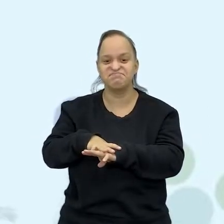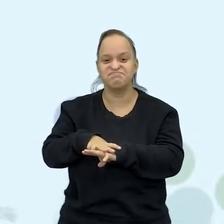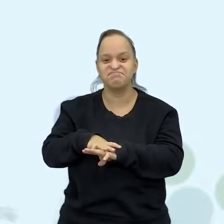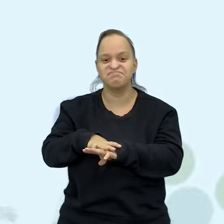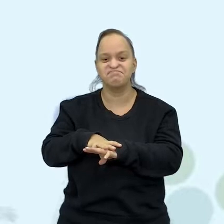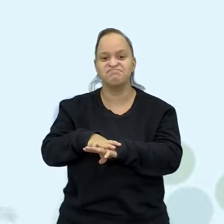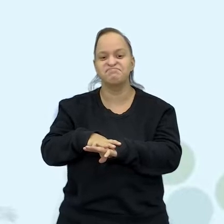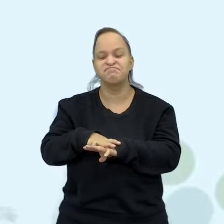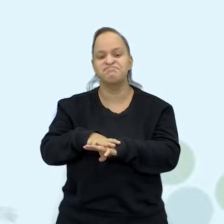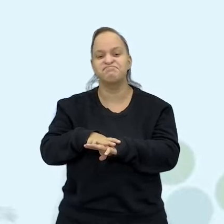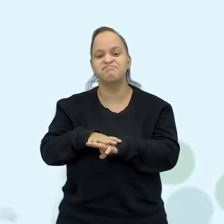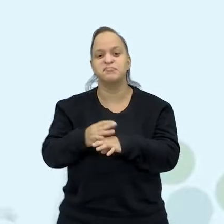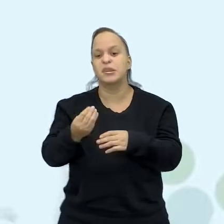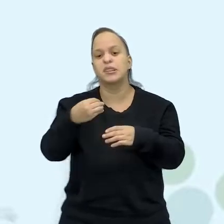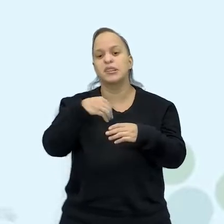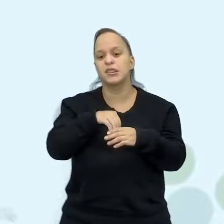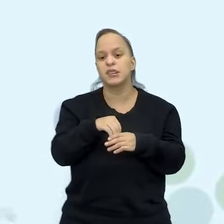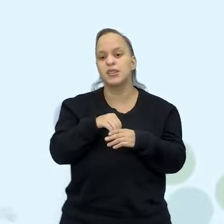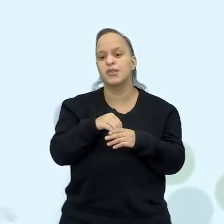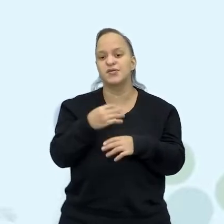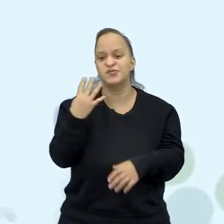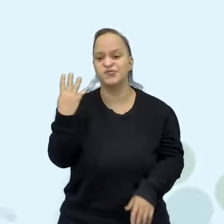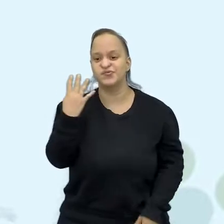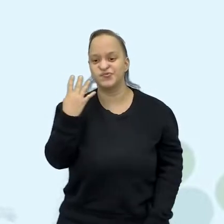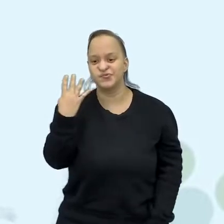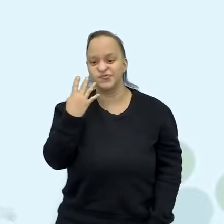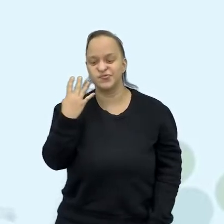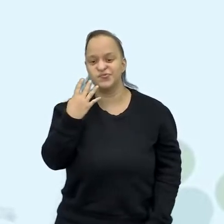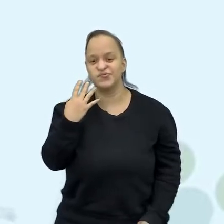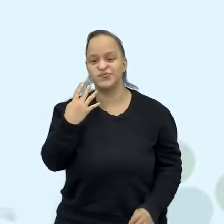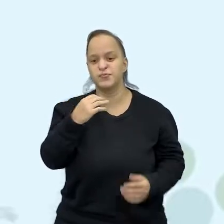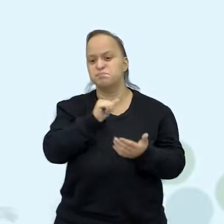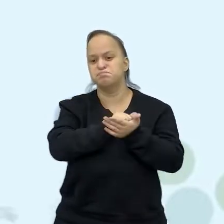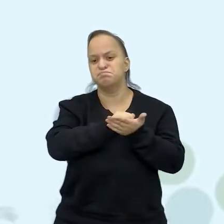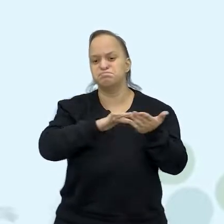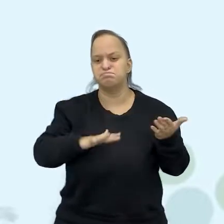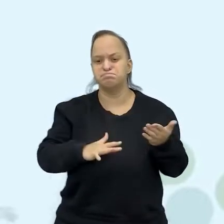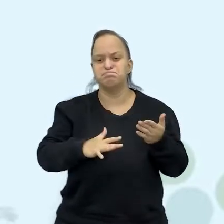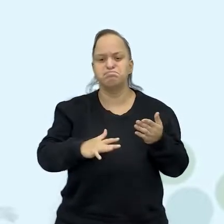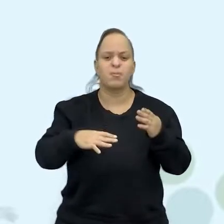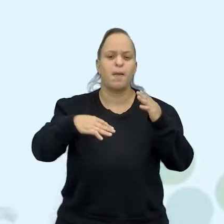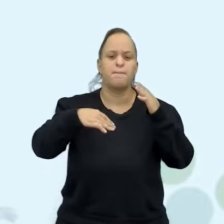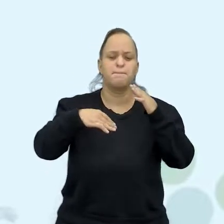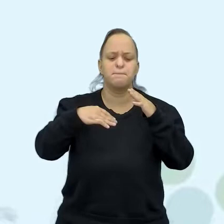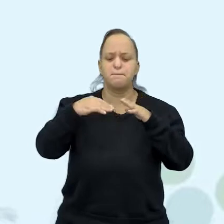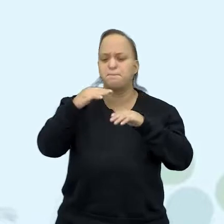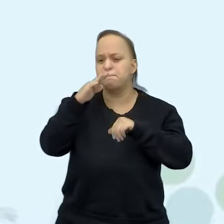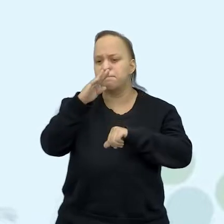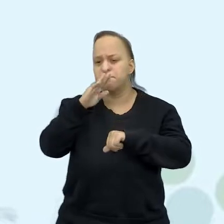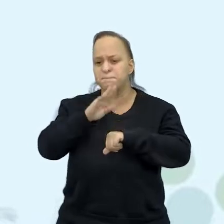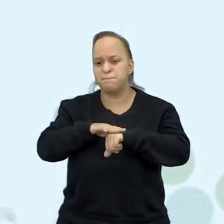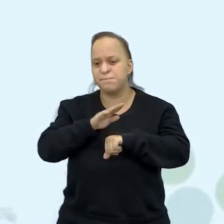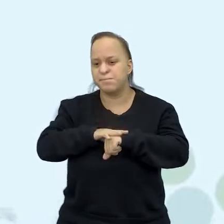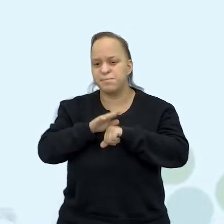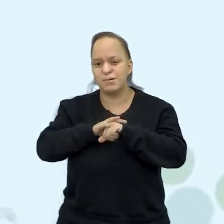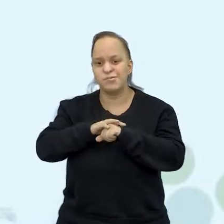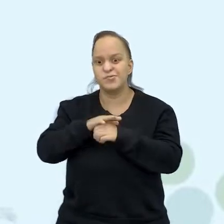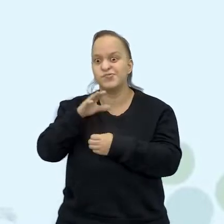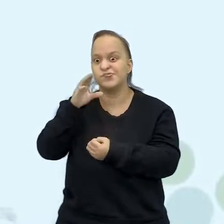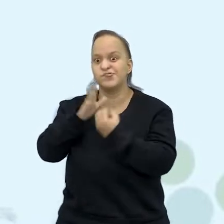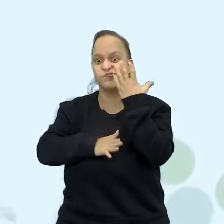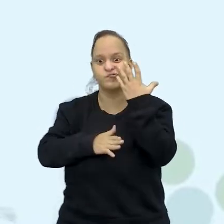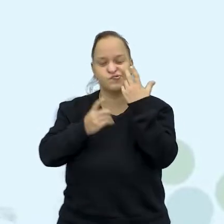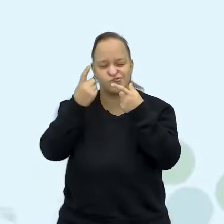estruturante agora na atividade 4 é o processos criativos. Então é agora que você vai soltar a sua imaginação